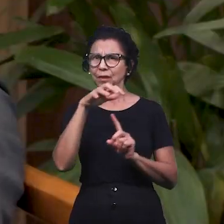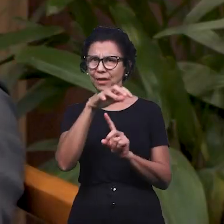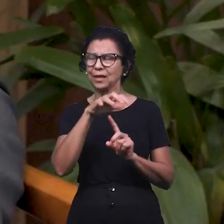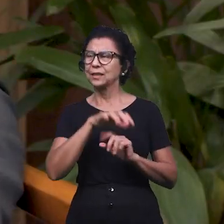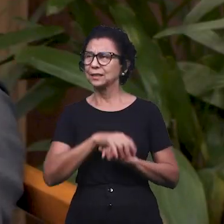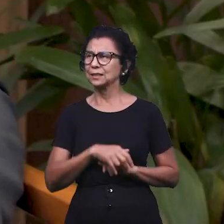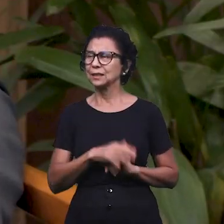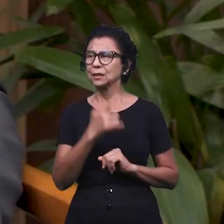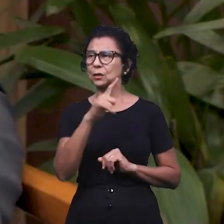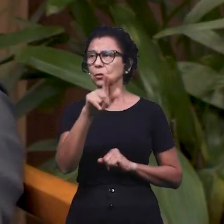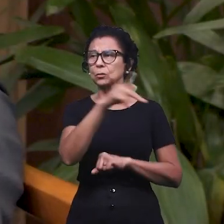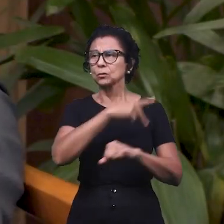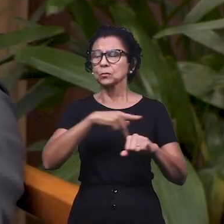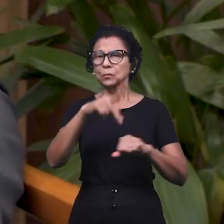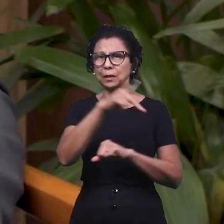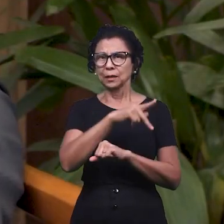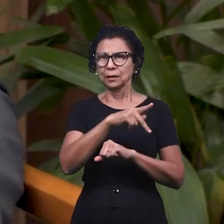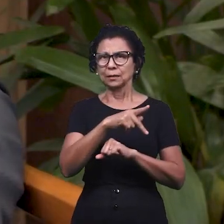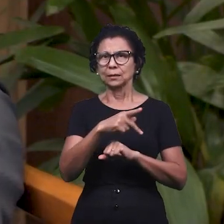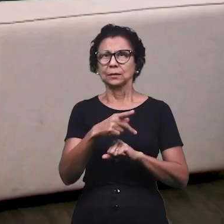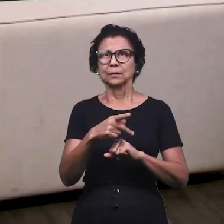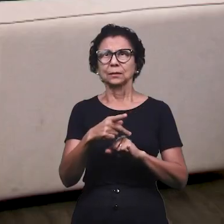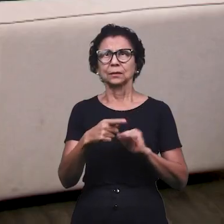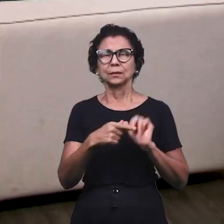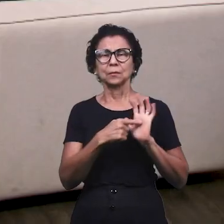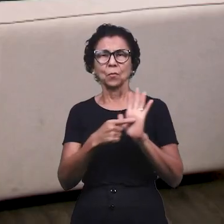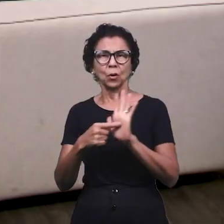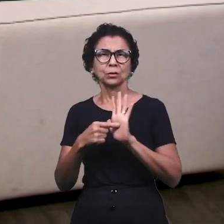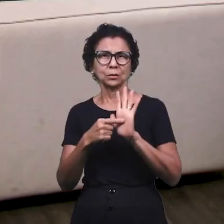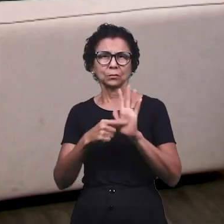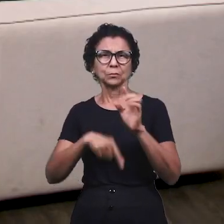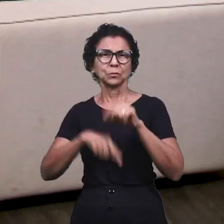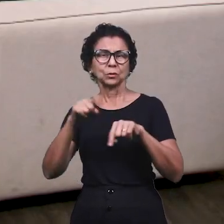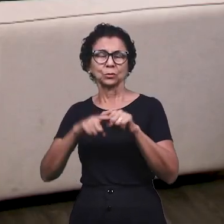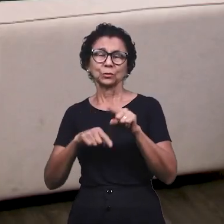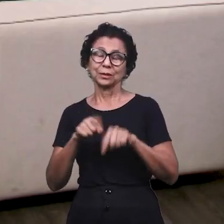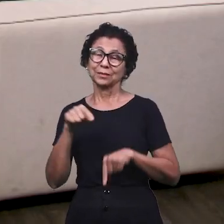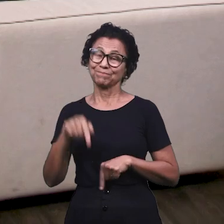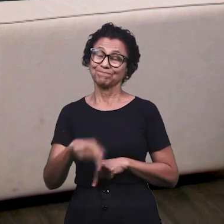outros países para apresentar os seus produtos, né, Bruno? Aqui no Brasil é mais segmentado, né?